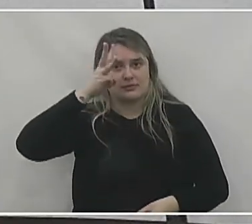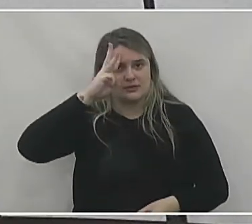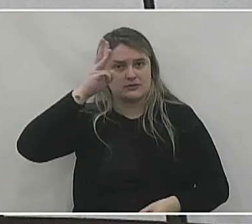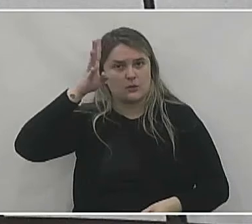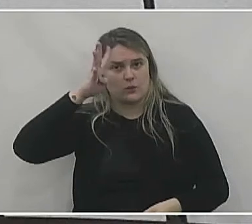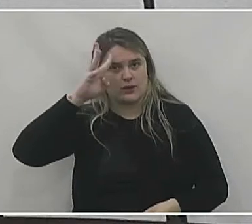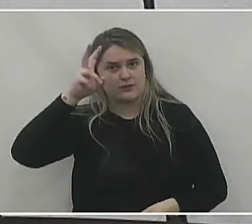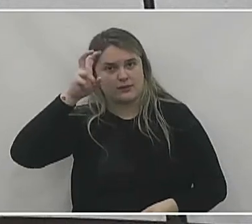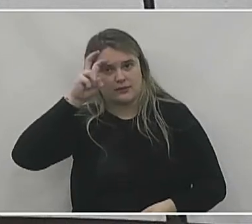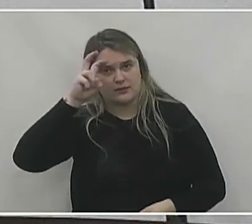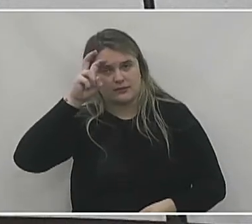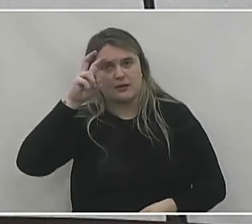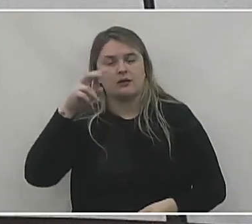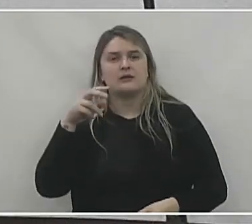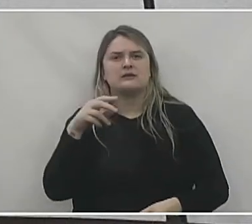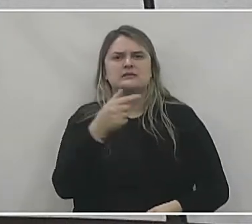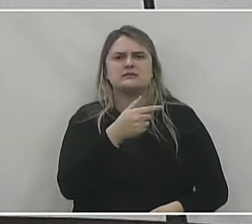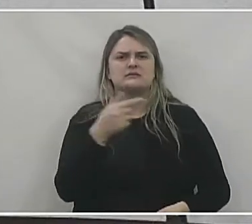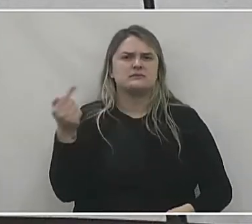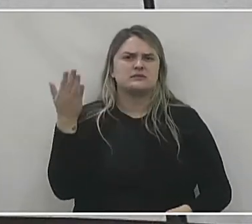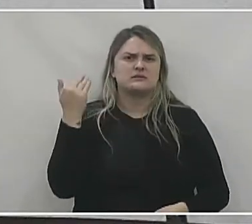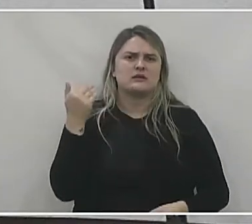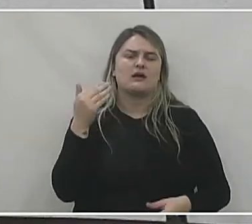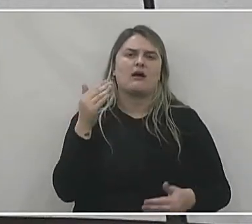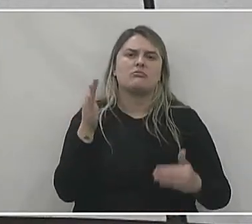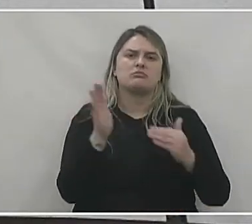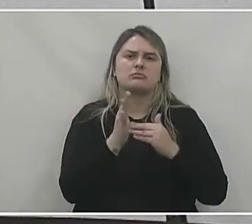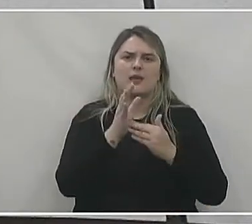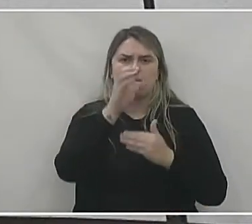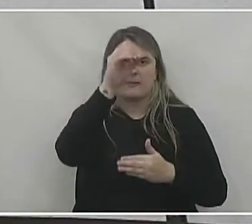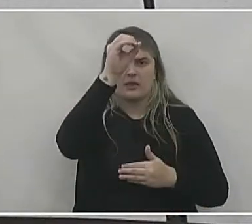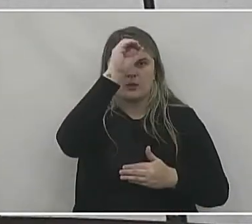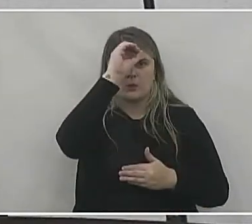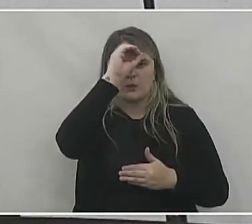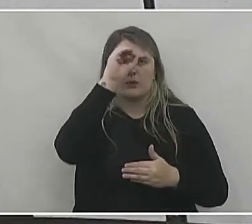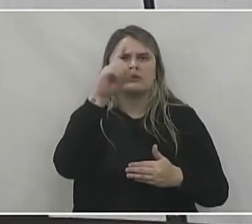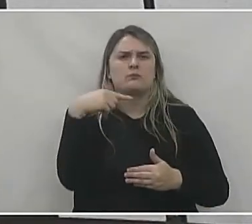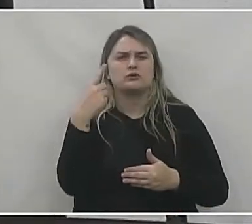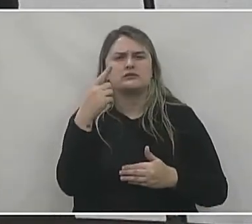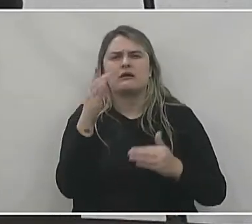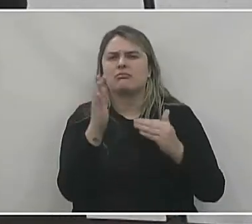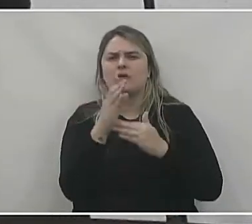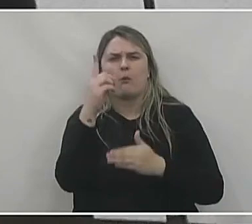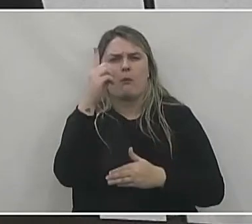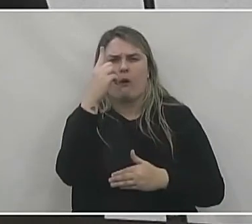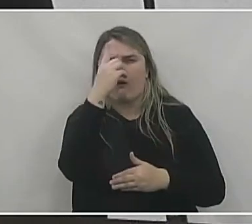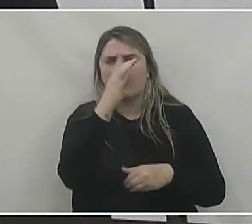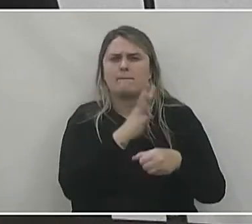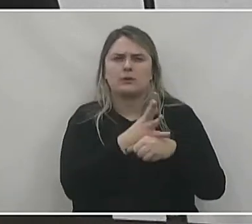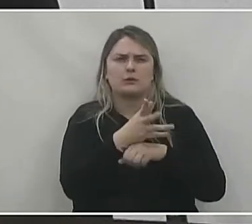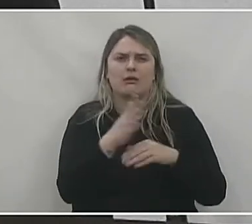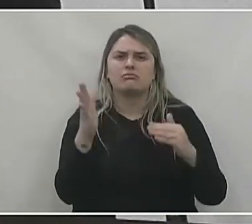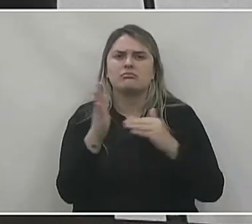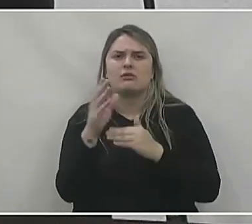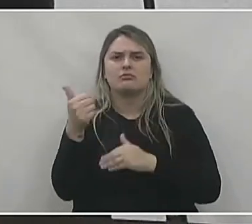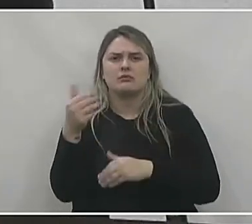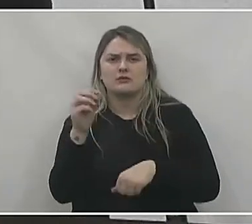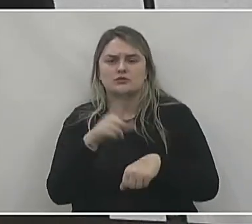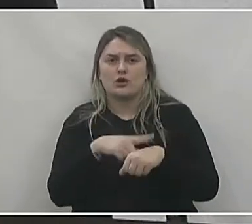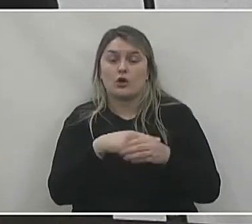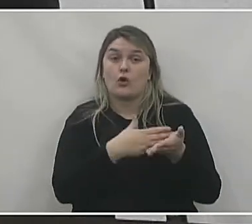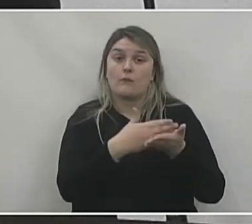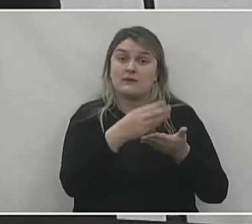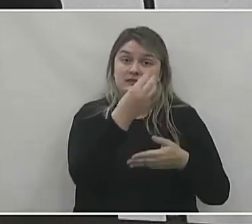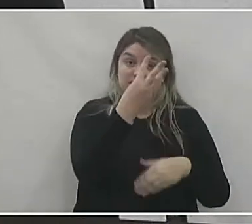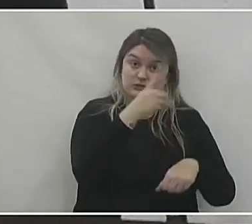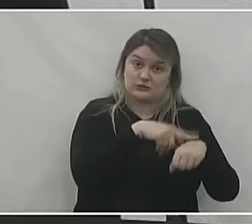e quinta. Semana passada eu votei um dia até meia-noite, outro dia até 1 hora e outro dia até as 10 da noite. Começa às